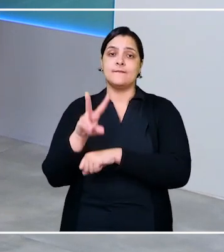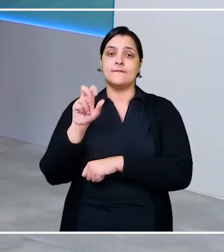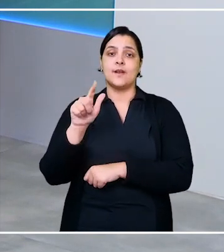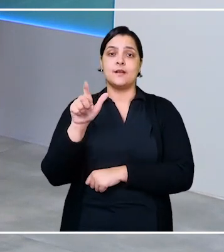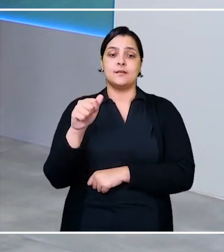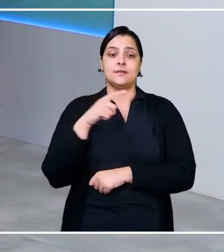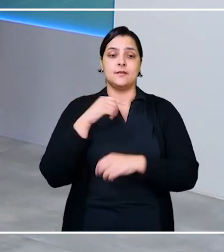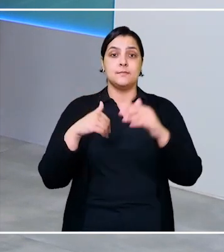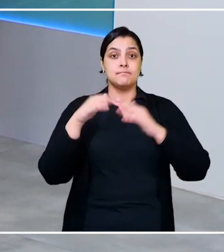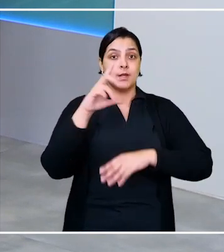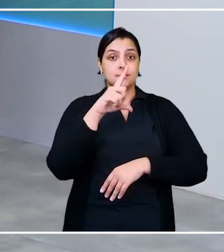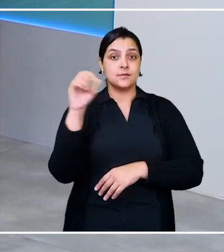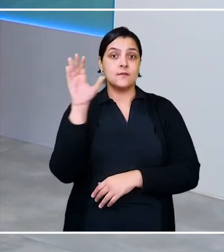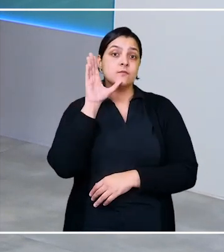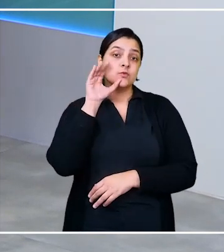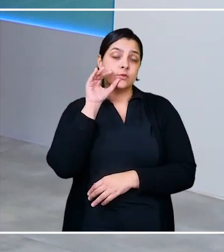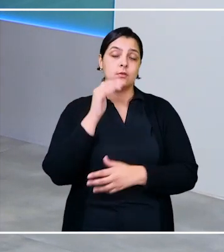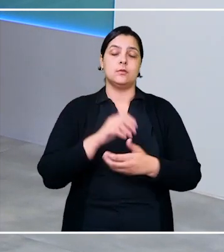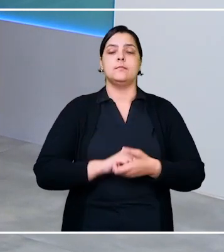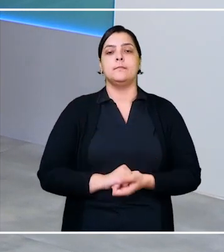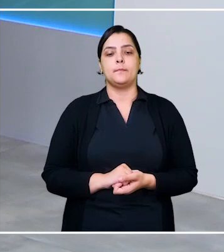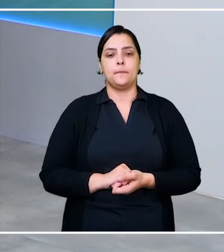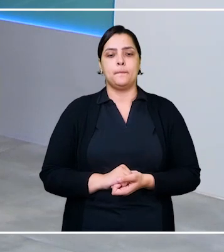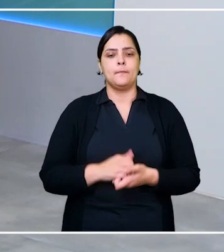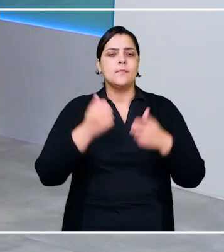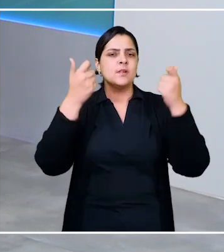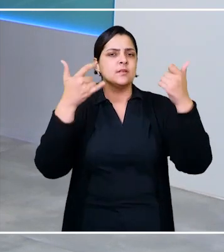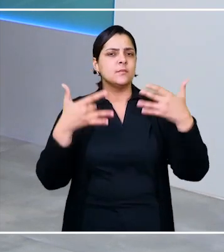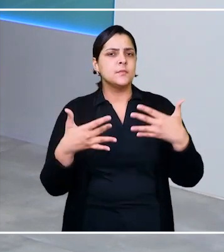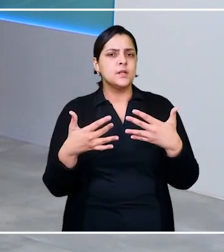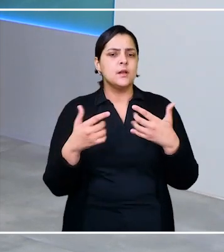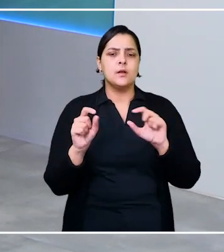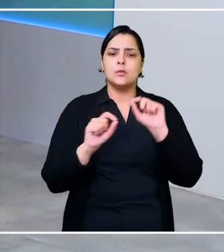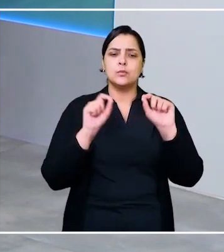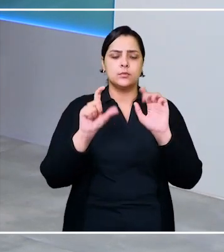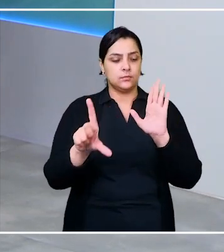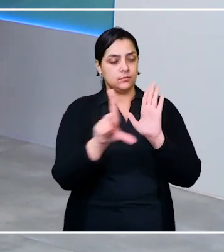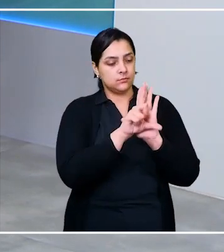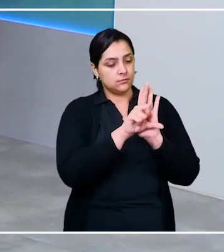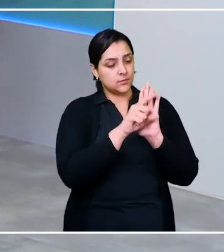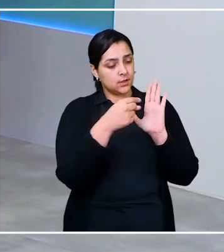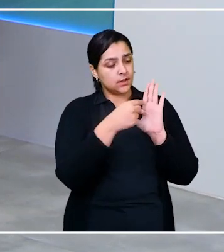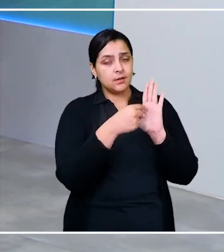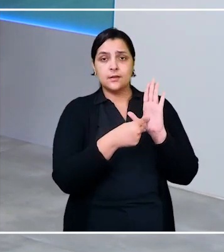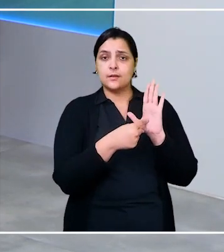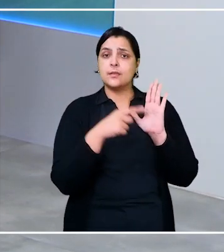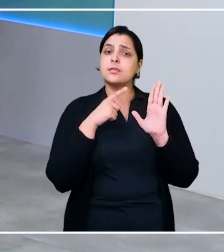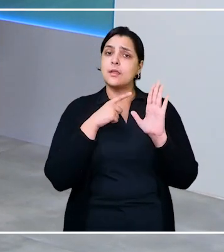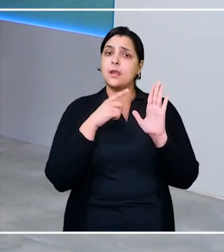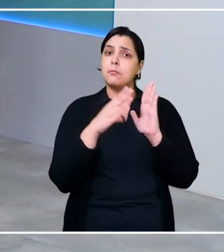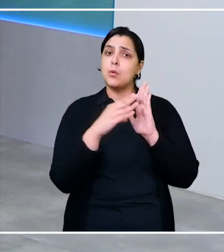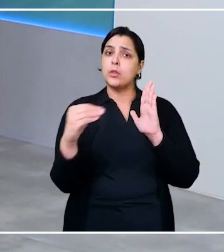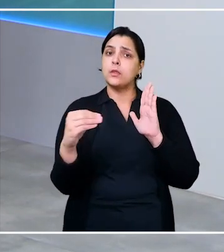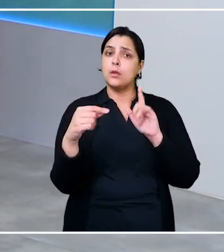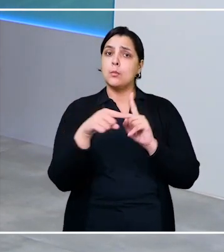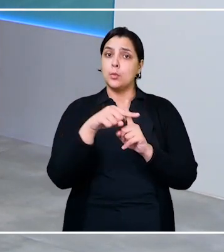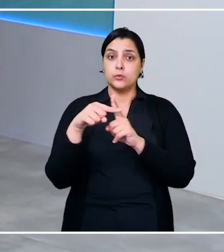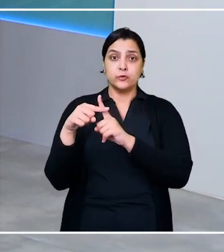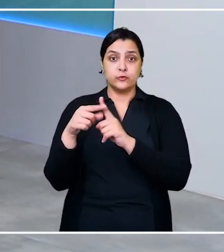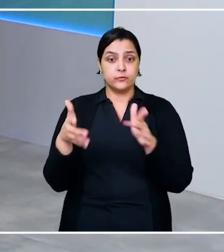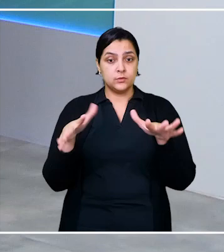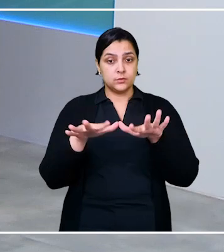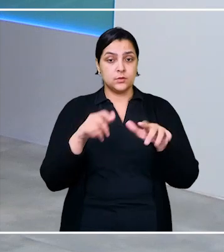inclusivas nas empresas com mais de 100 empregados exatamente Luana para explicar o que diz a legislação mostrar exemplos